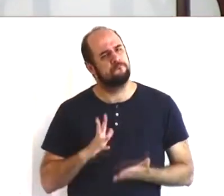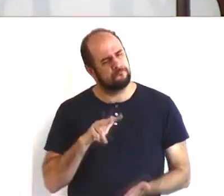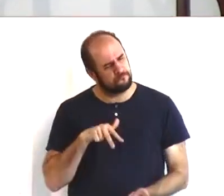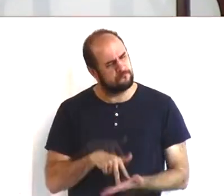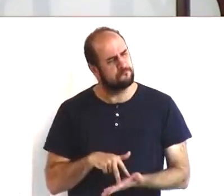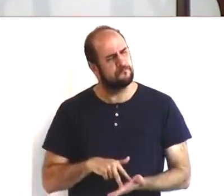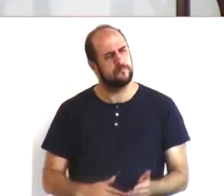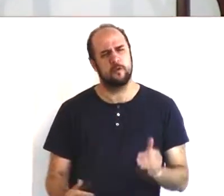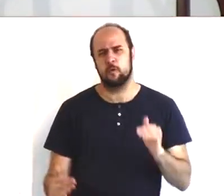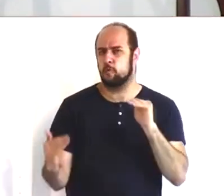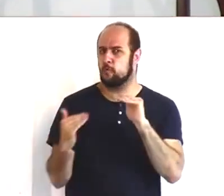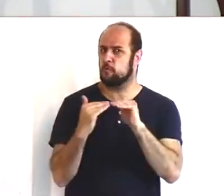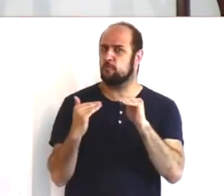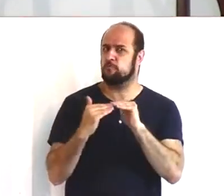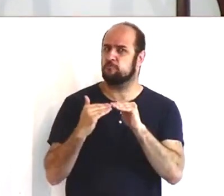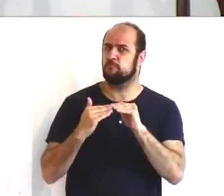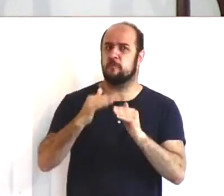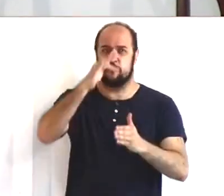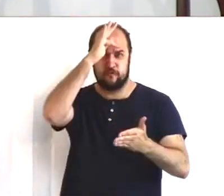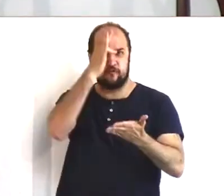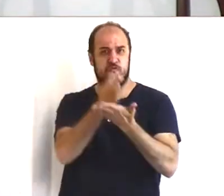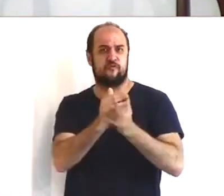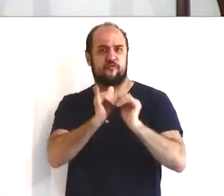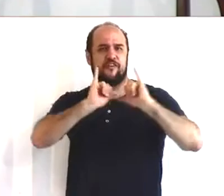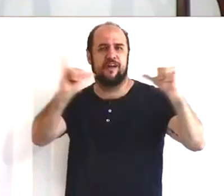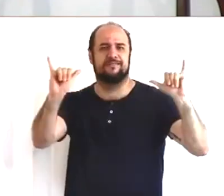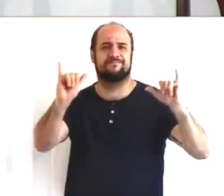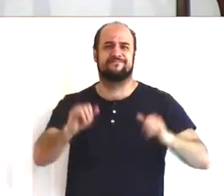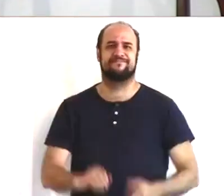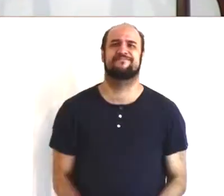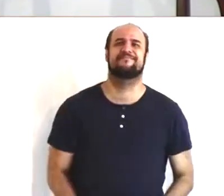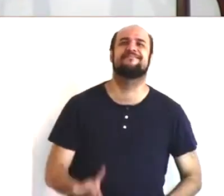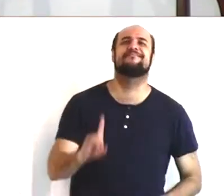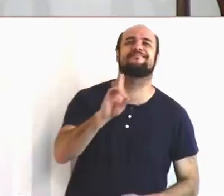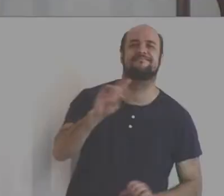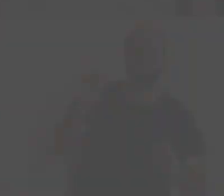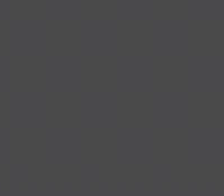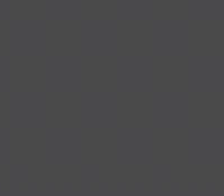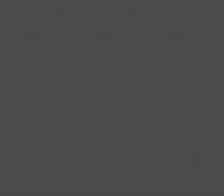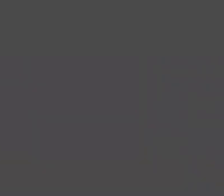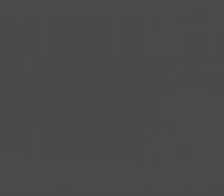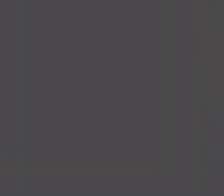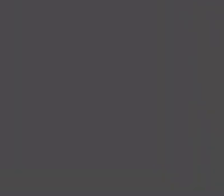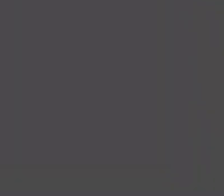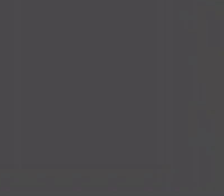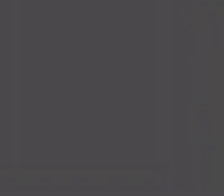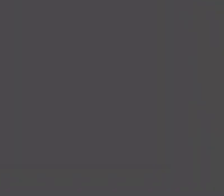a sua profissão de fé. Que Deus o abençoe, em nome de Jesus.